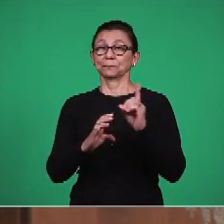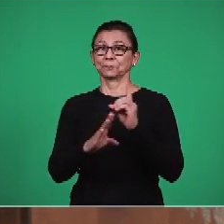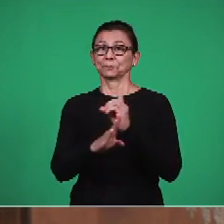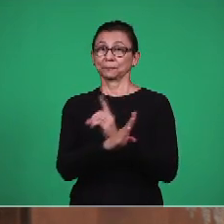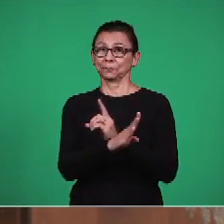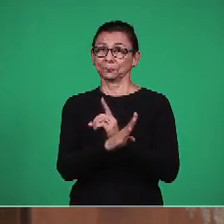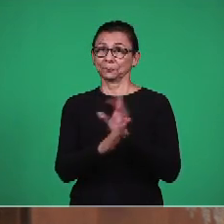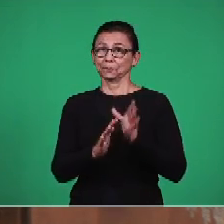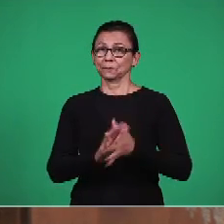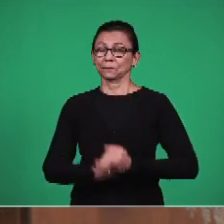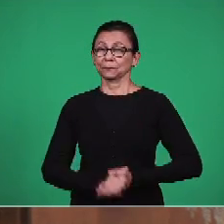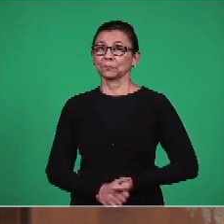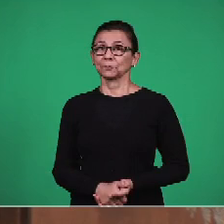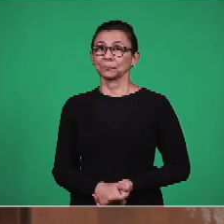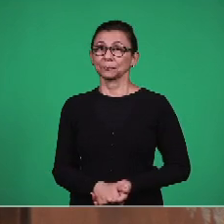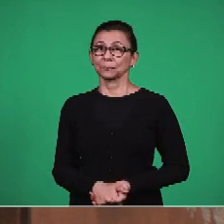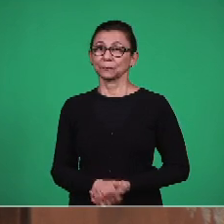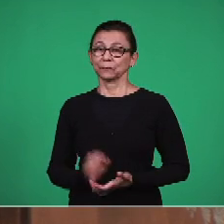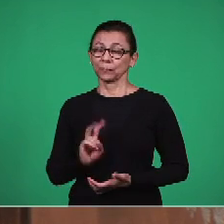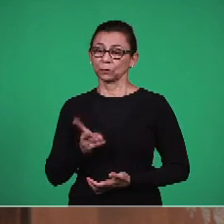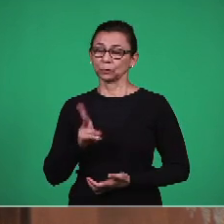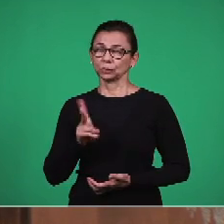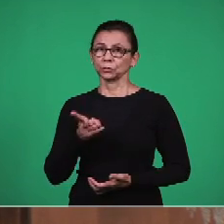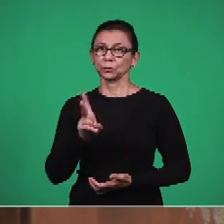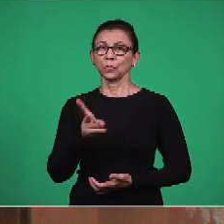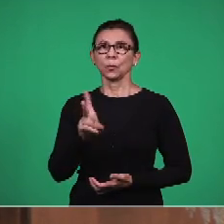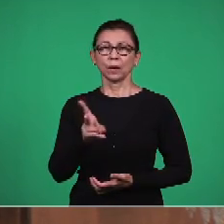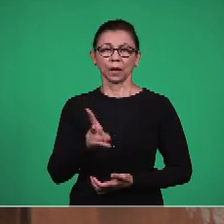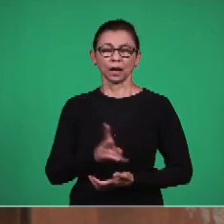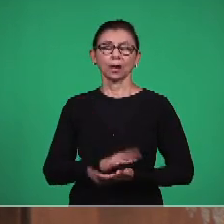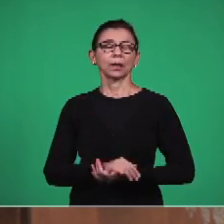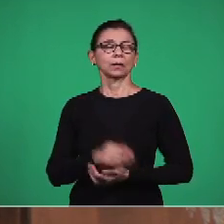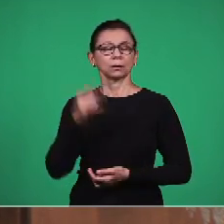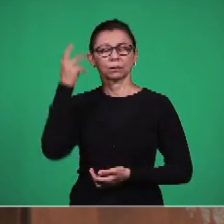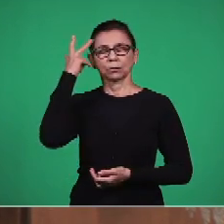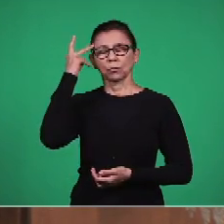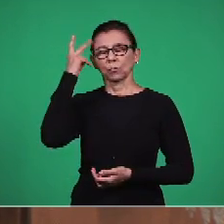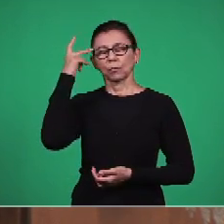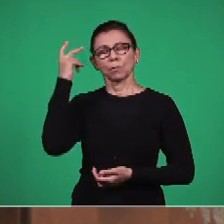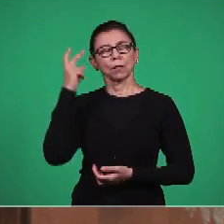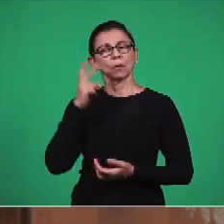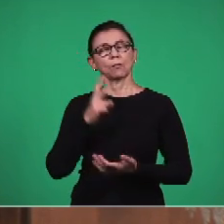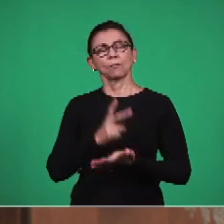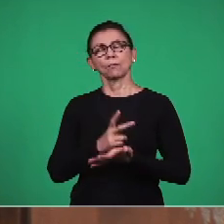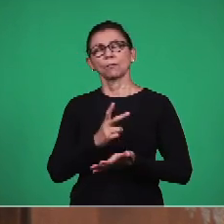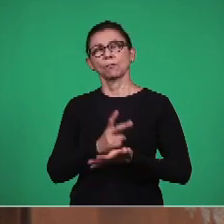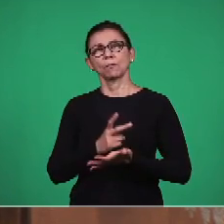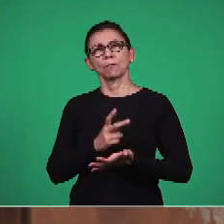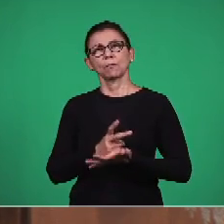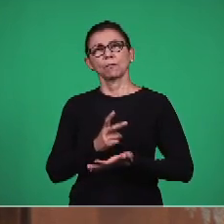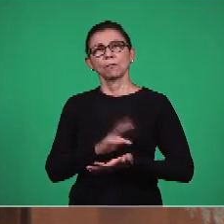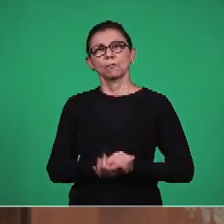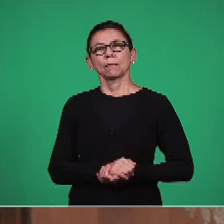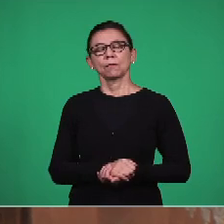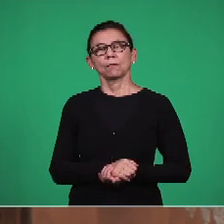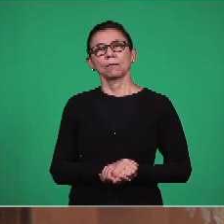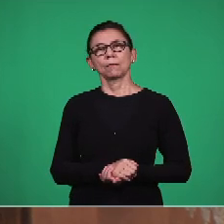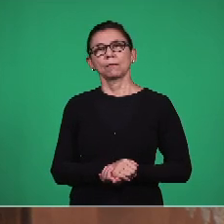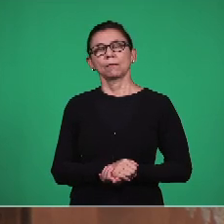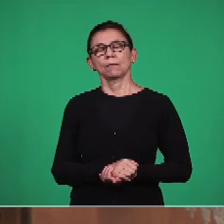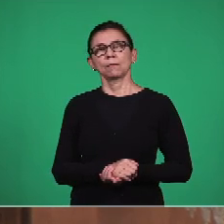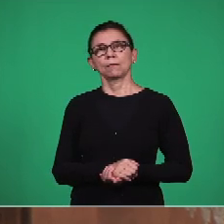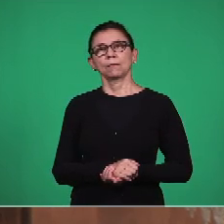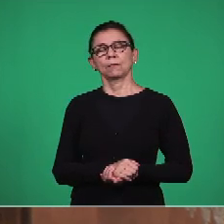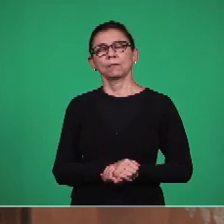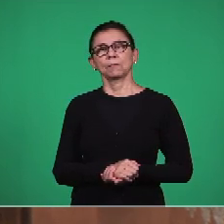não deixará de existir. Ela vai continuar existindo, mesmo tendo esses eventos. Por quê?